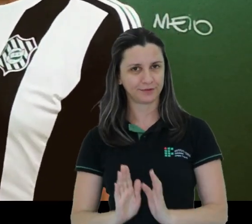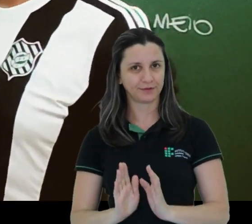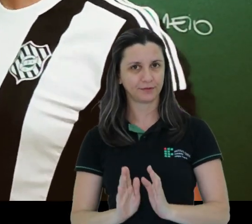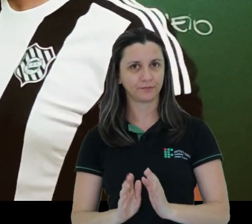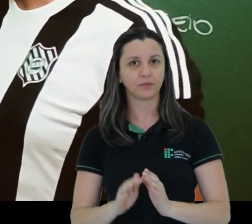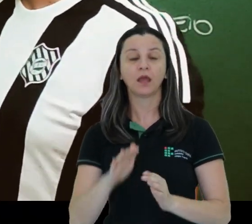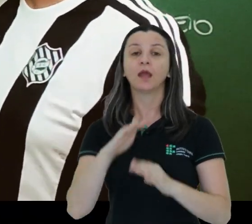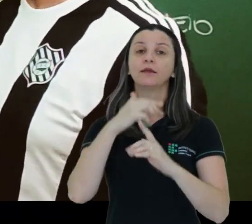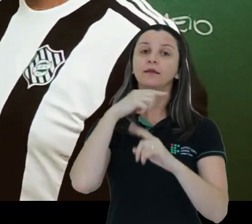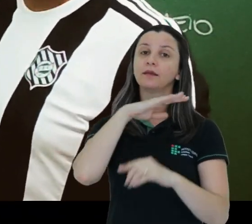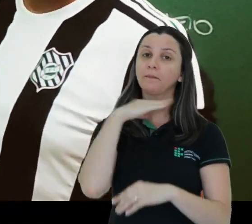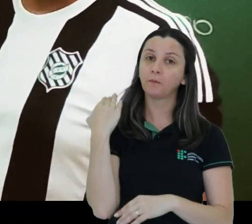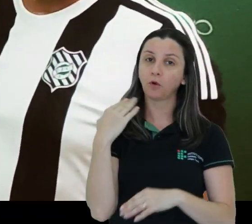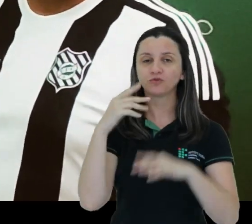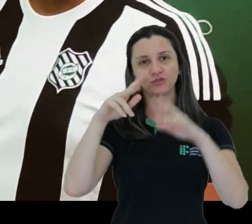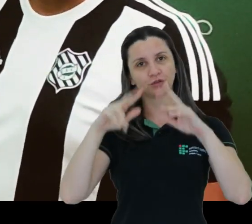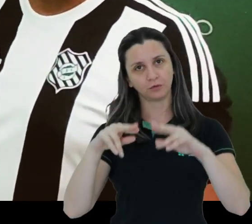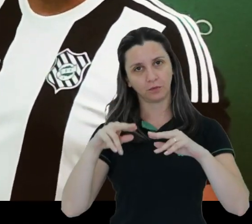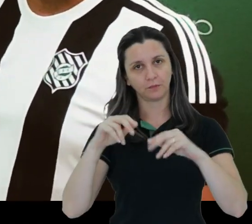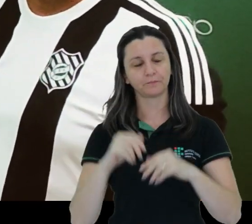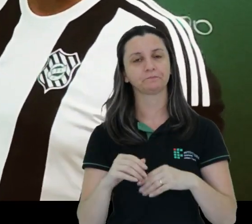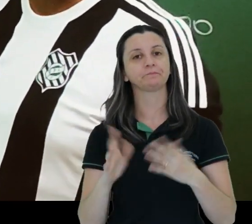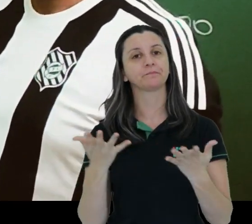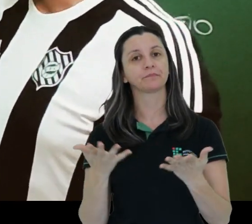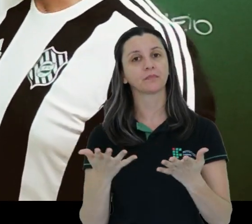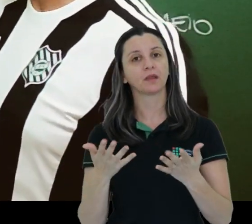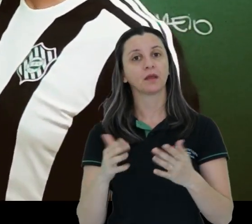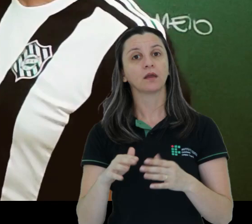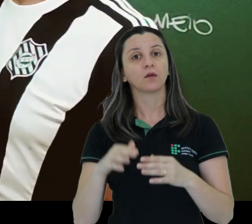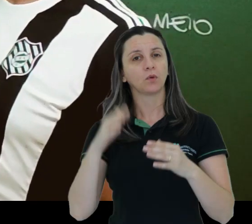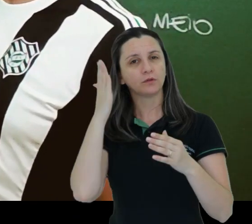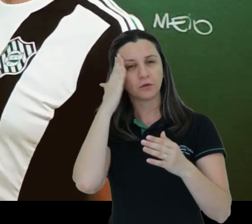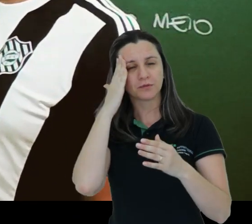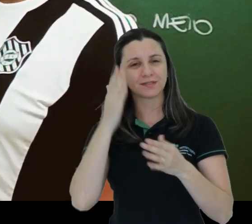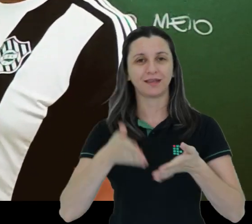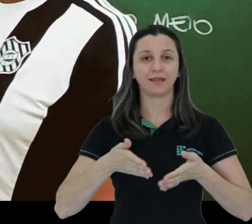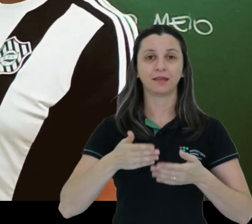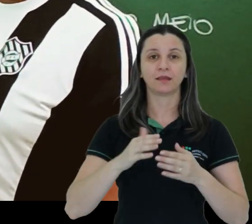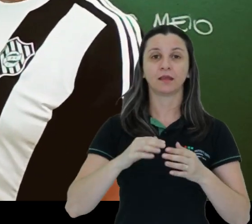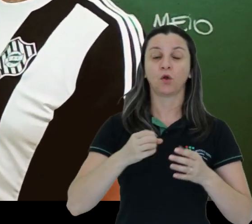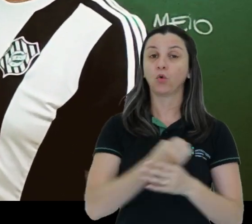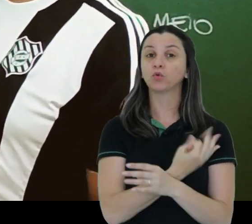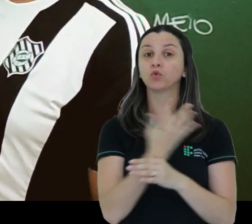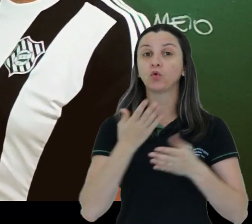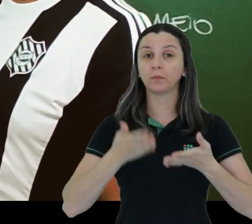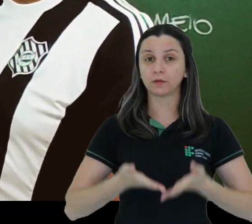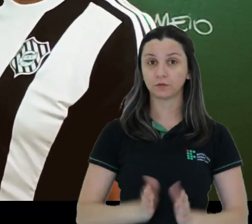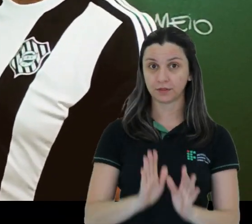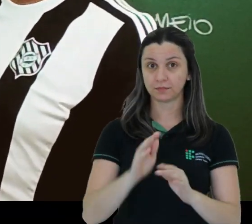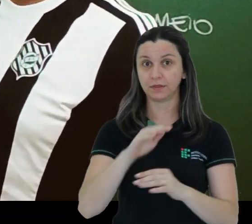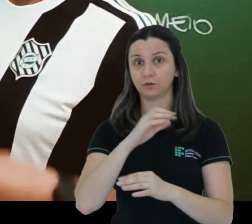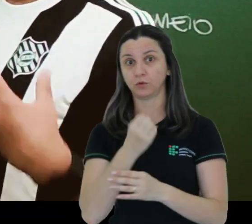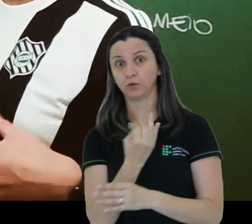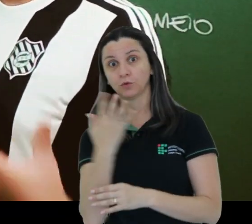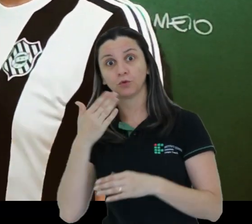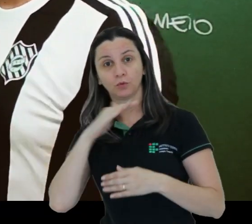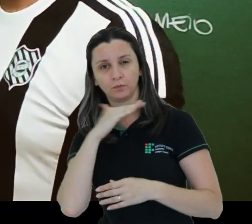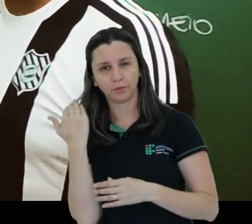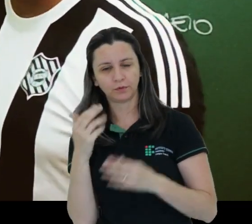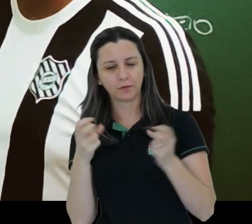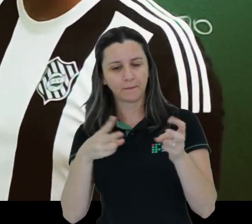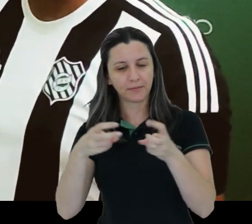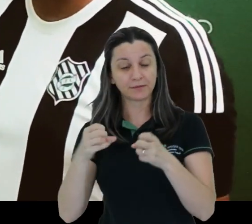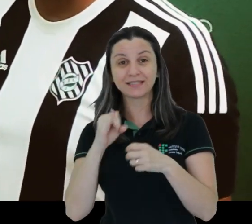de natalidade. A mortalidade é a mesma coisa. Quando eu tenho a taxa de natalidade e a taxa de mortalidade, eu